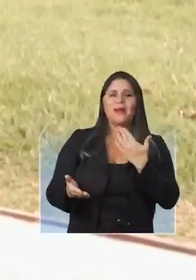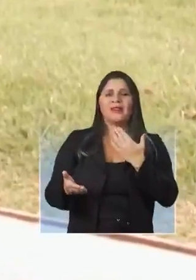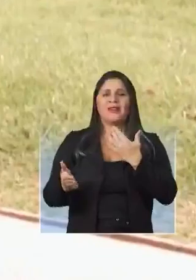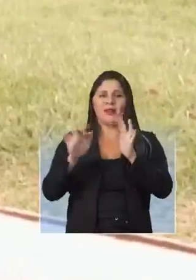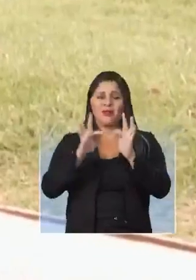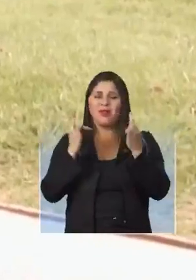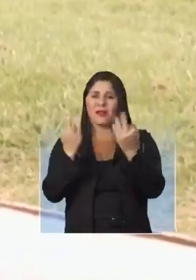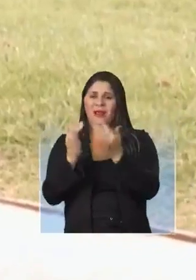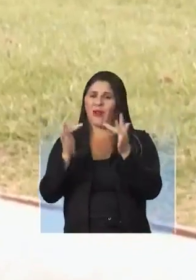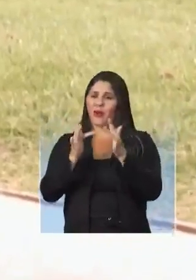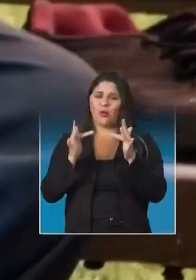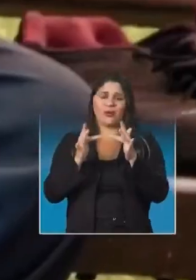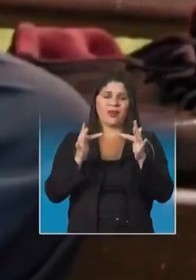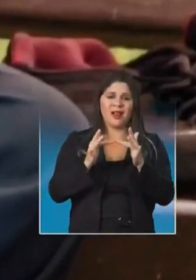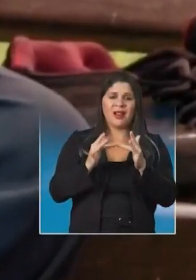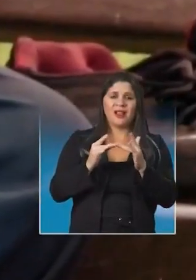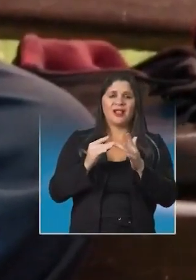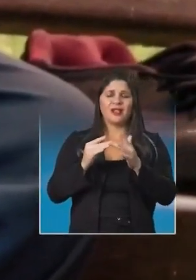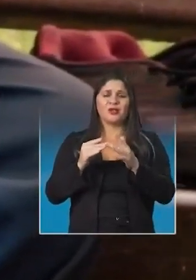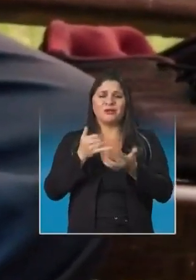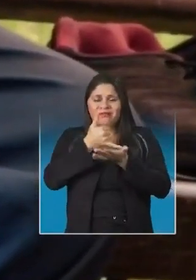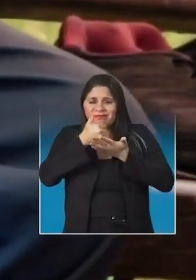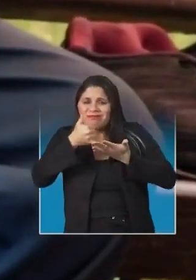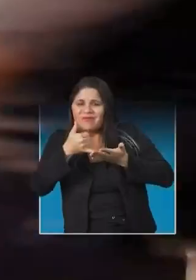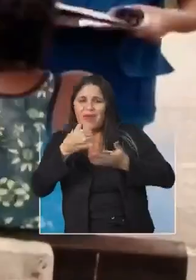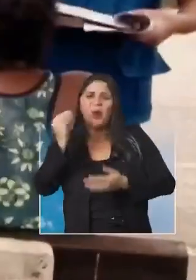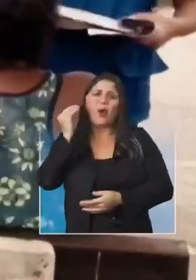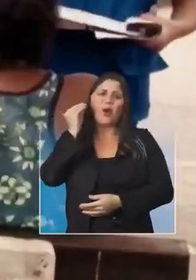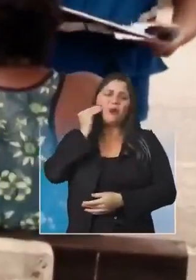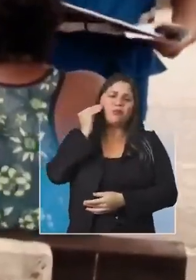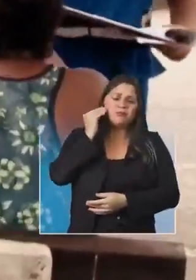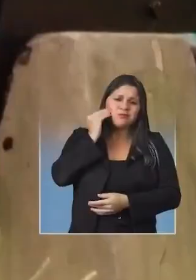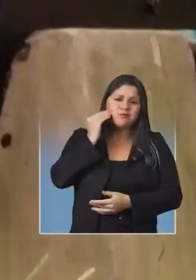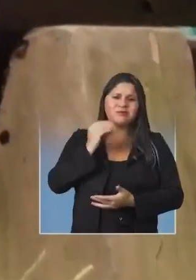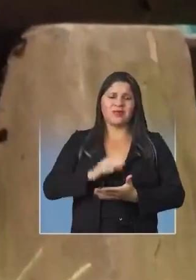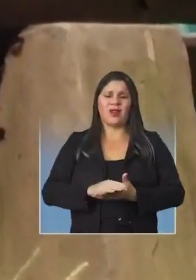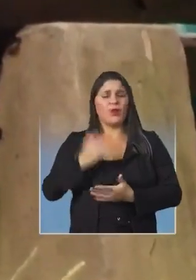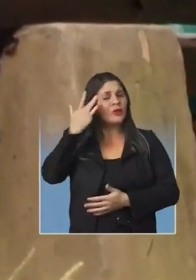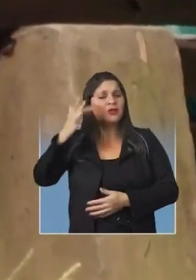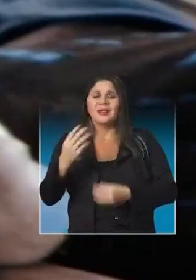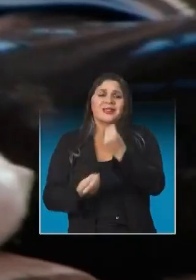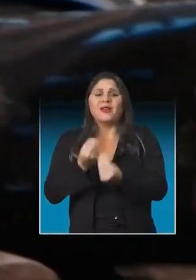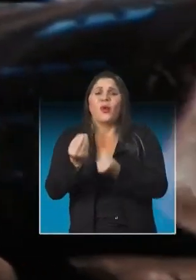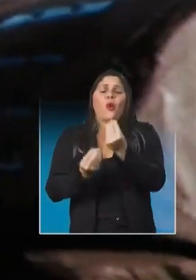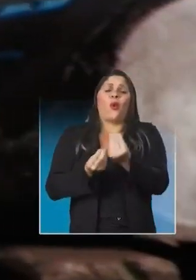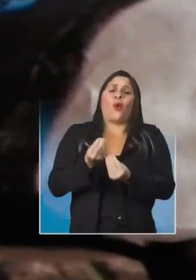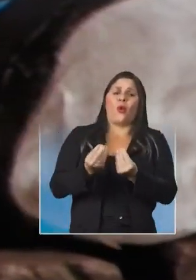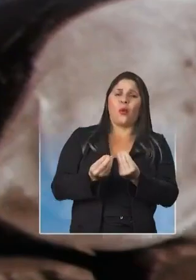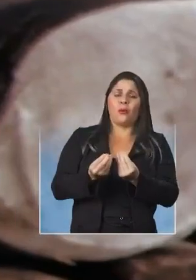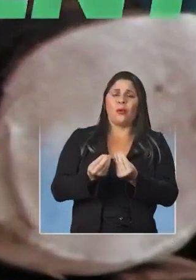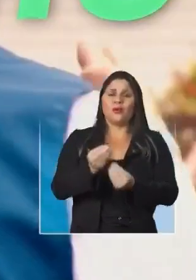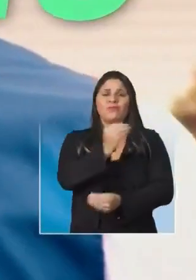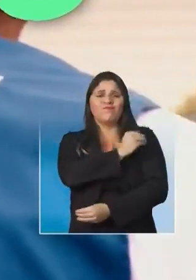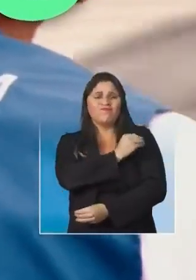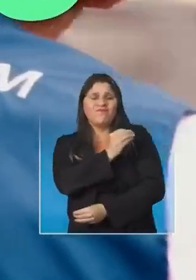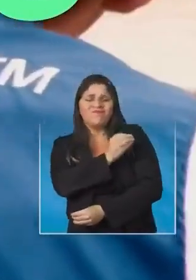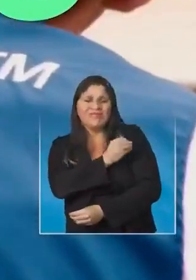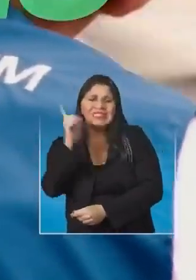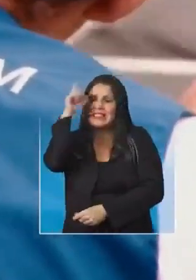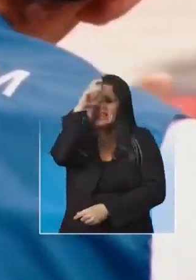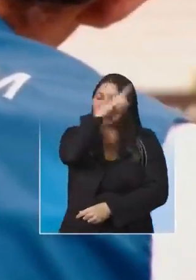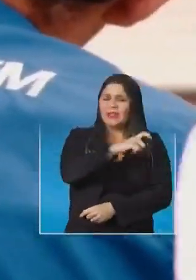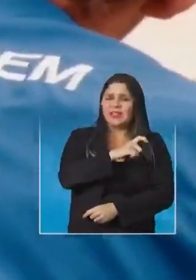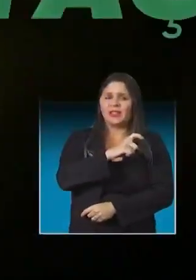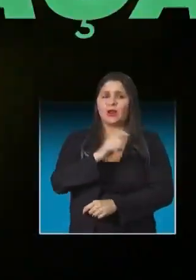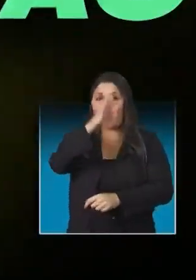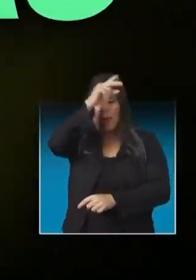com a família, que se viciou em álcool, drogas e não sabe mais como sair. Para esses, a Prefeitura oferece tratamento,